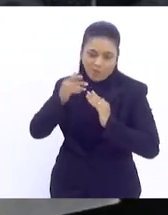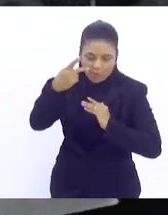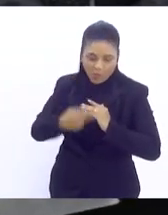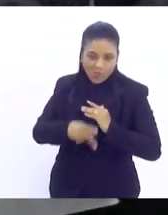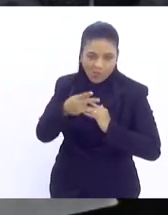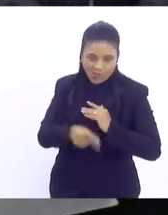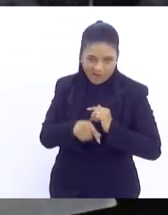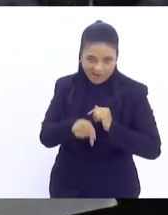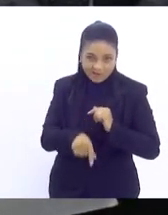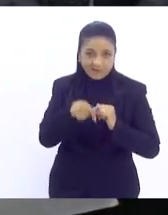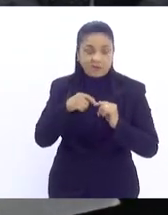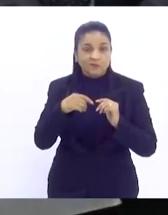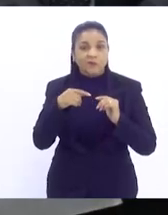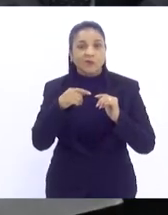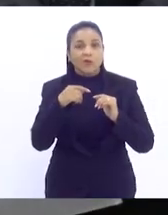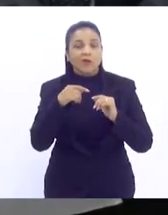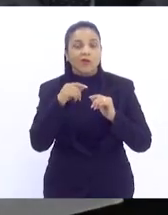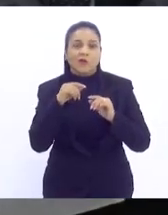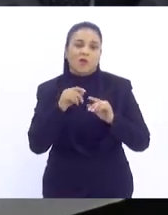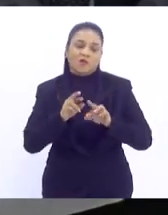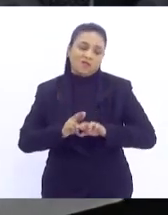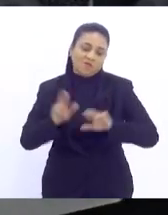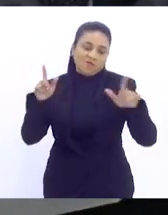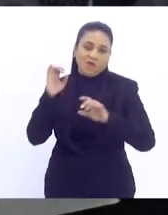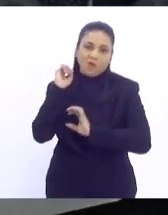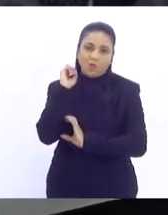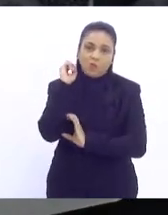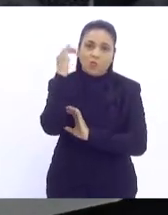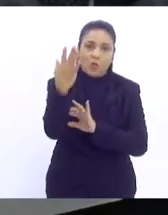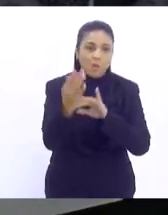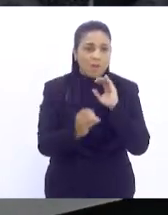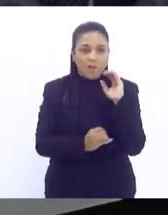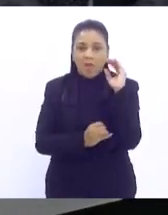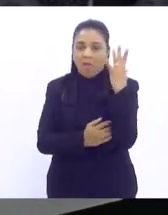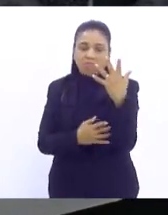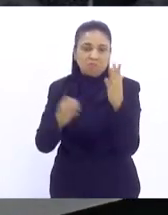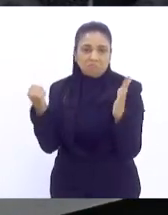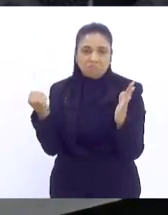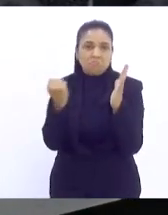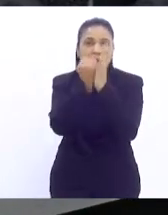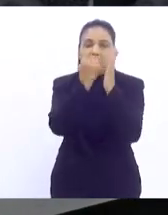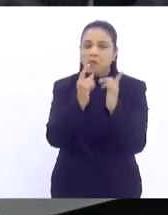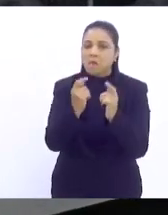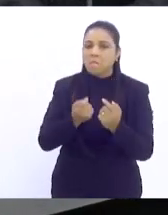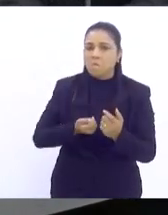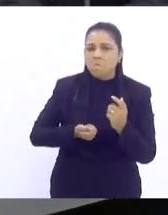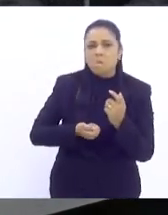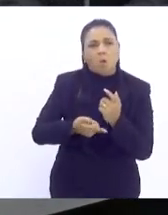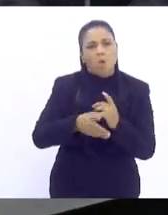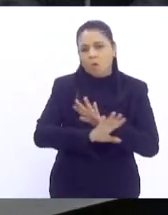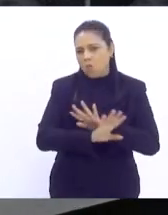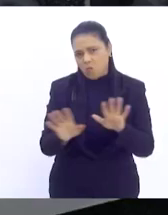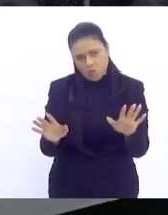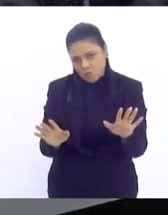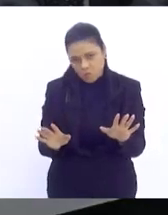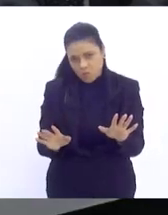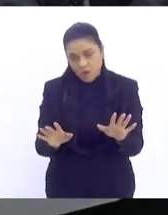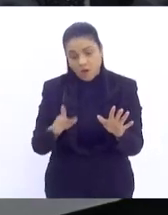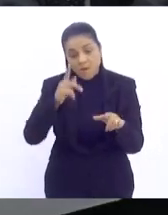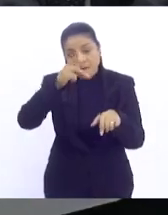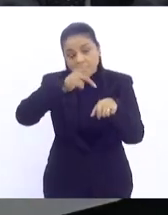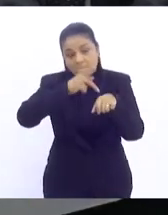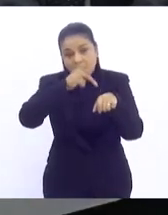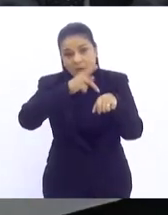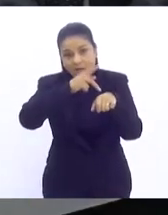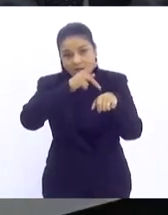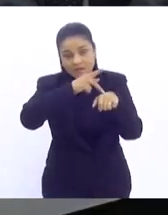questão ambiental até porque o impacto ali é quase nulo é baixíssimo o que tá se fazendo é a plainar uma pedra para instituir uma